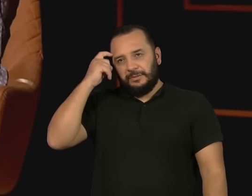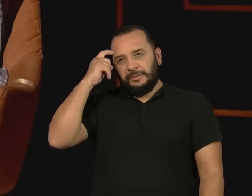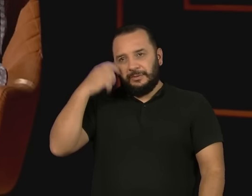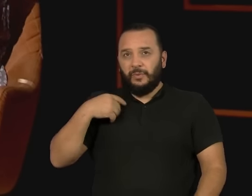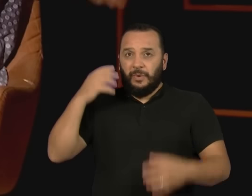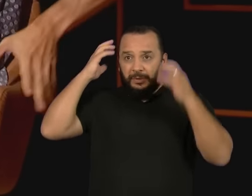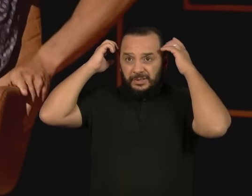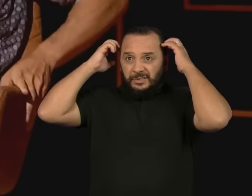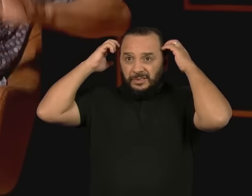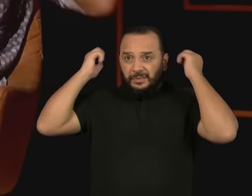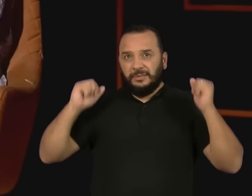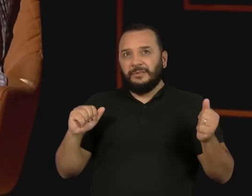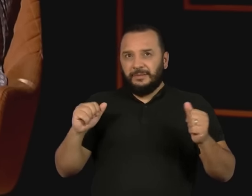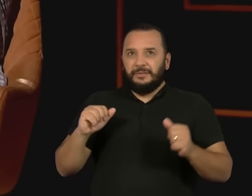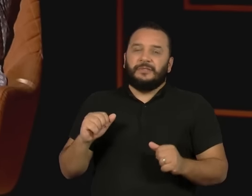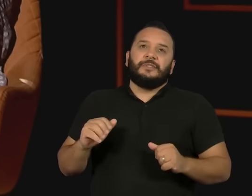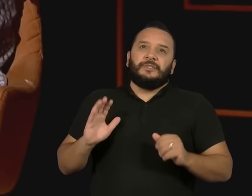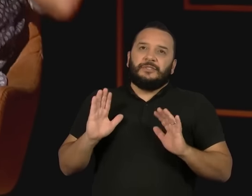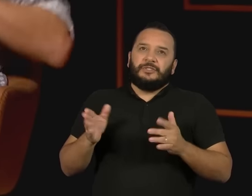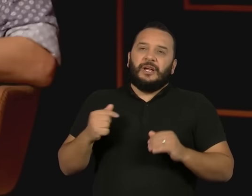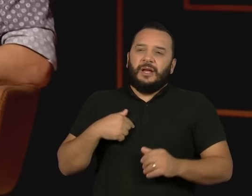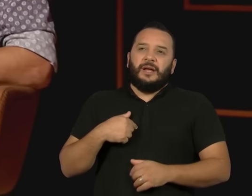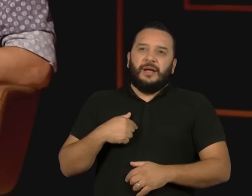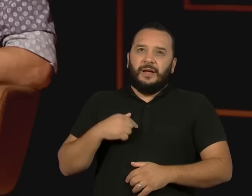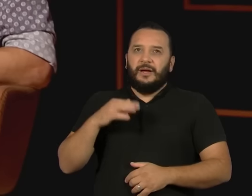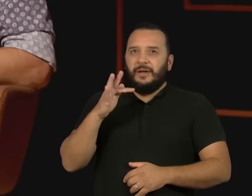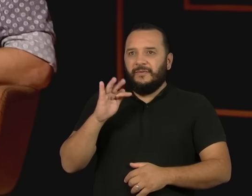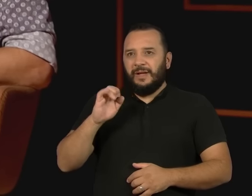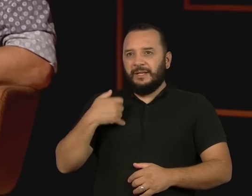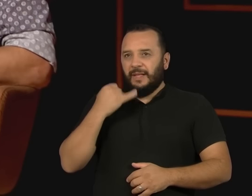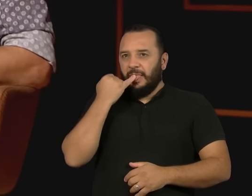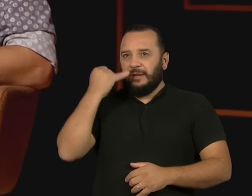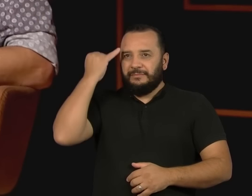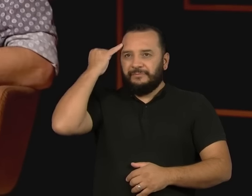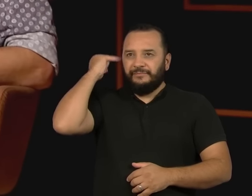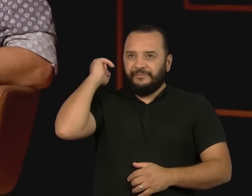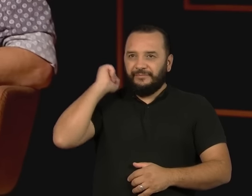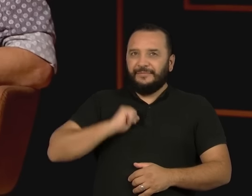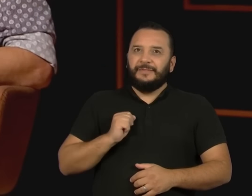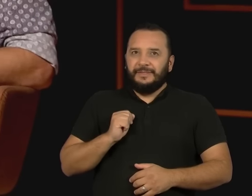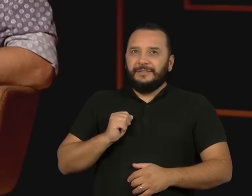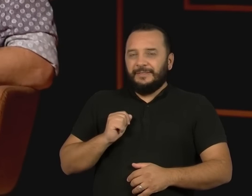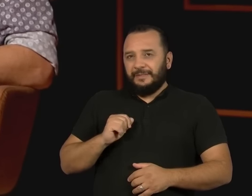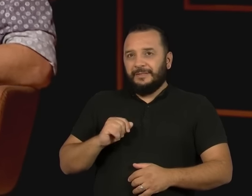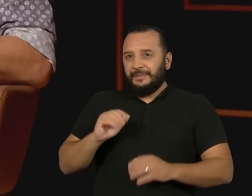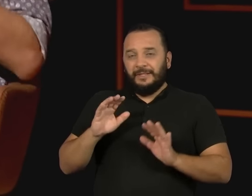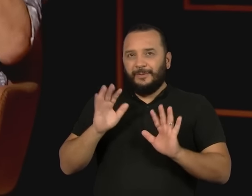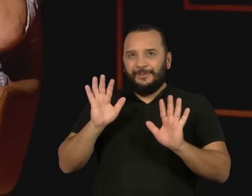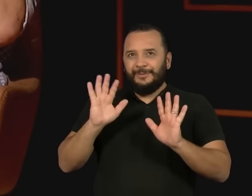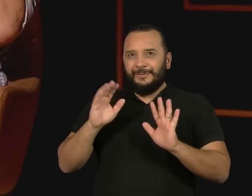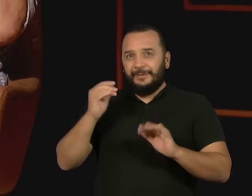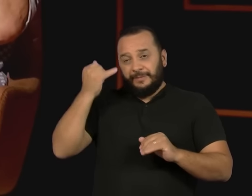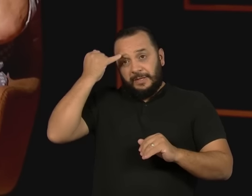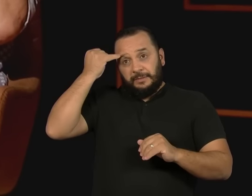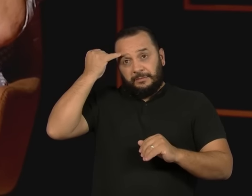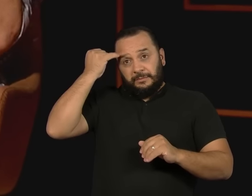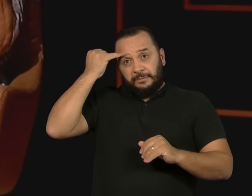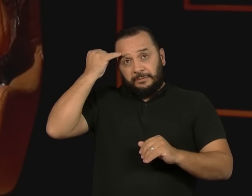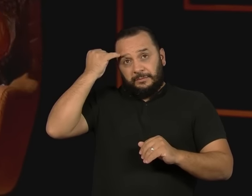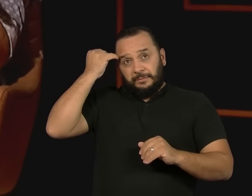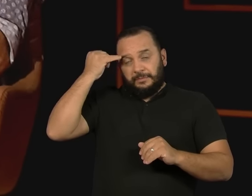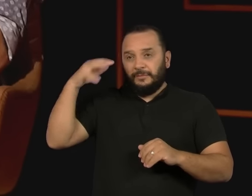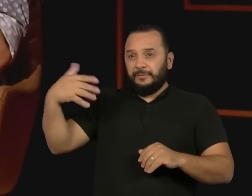o Miguel fazia muito isso, o Félix, esse é o Zé Bonitinho, mas o Félix tinha